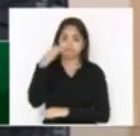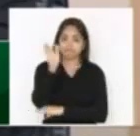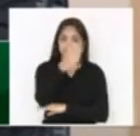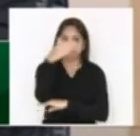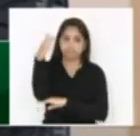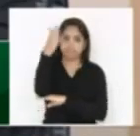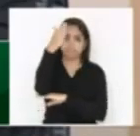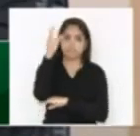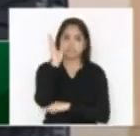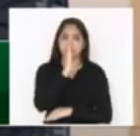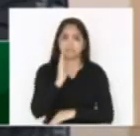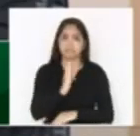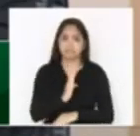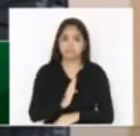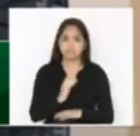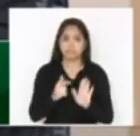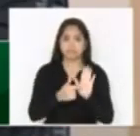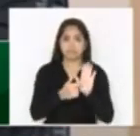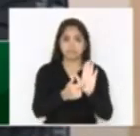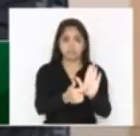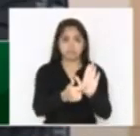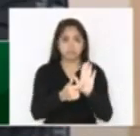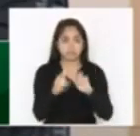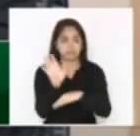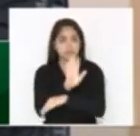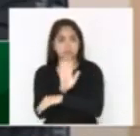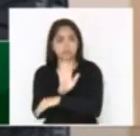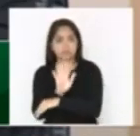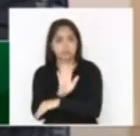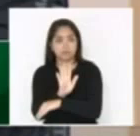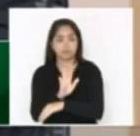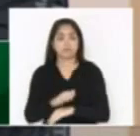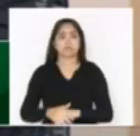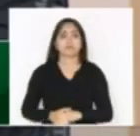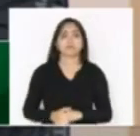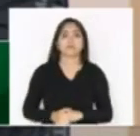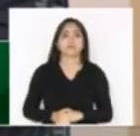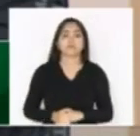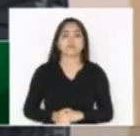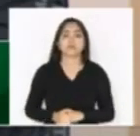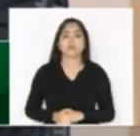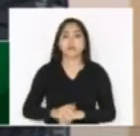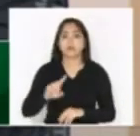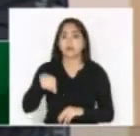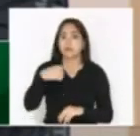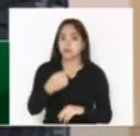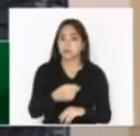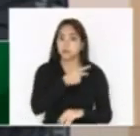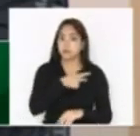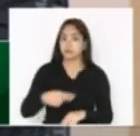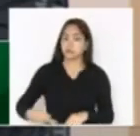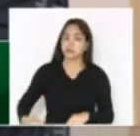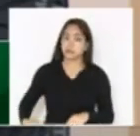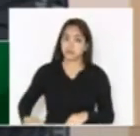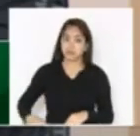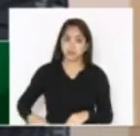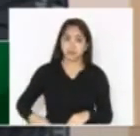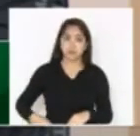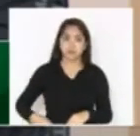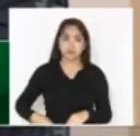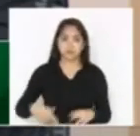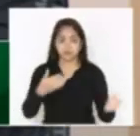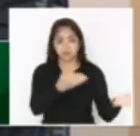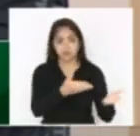e apresentação de vídeo institucional. Prosseguindo, o senhor presidente concedeu a